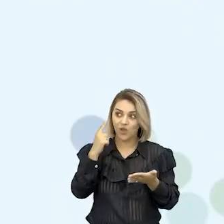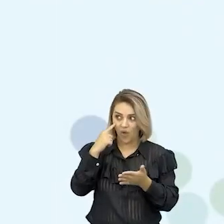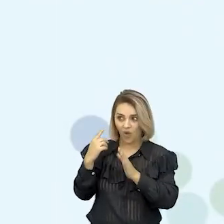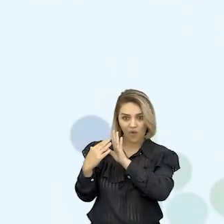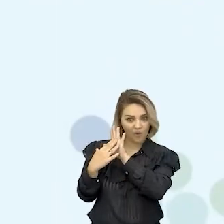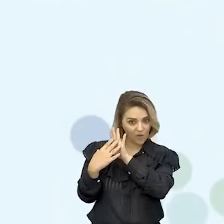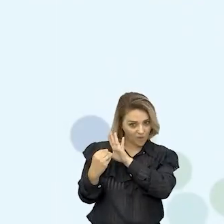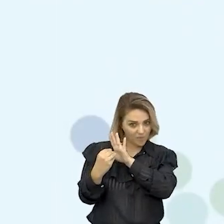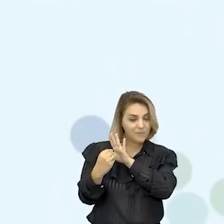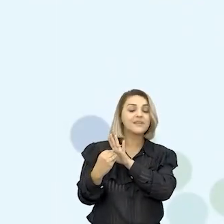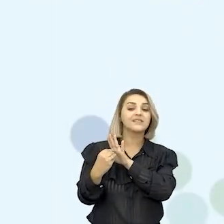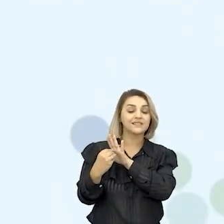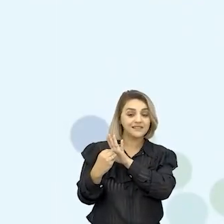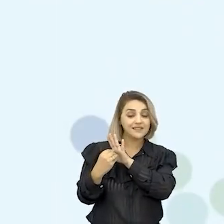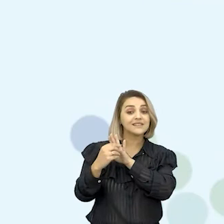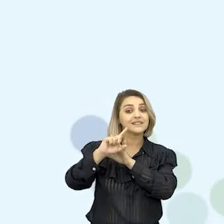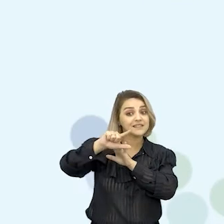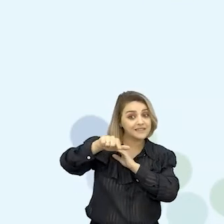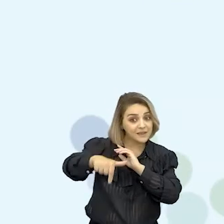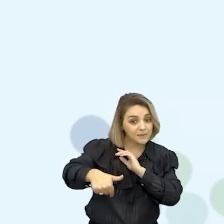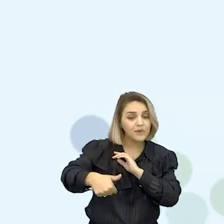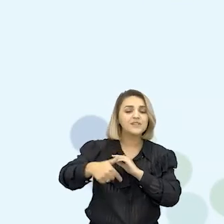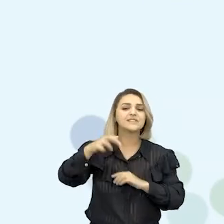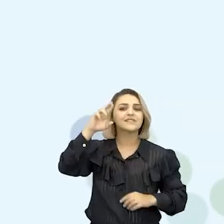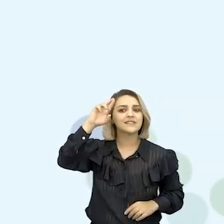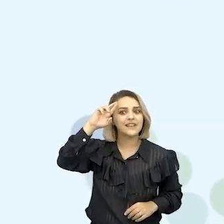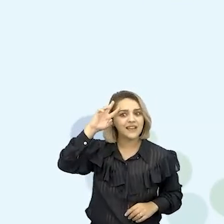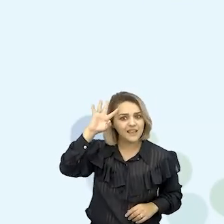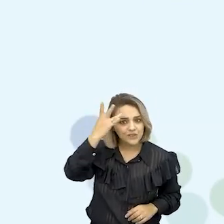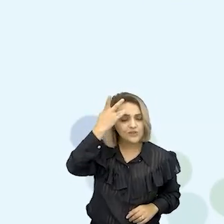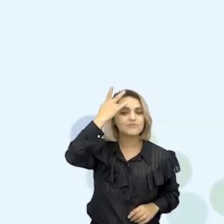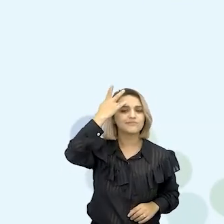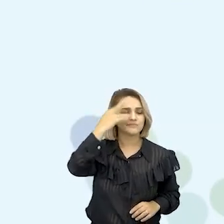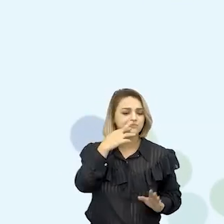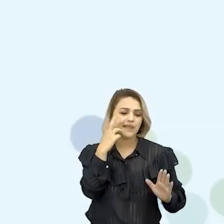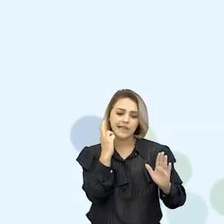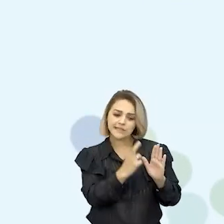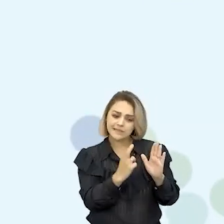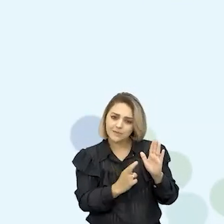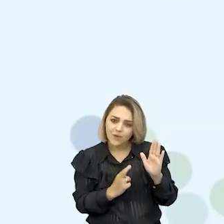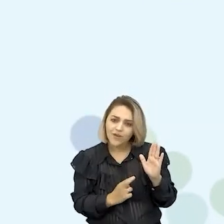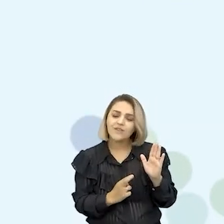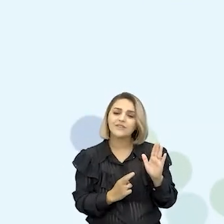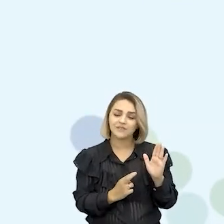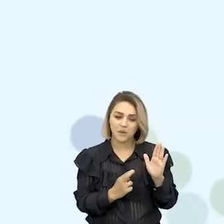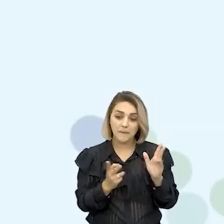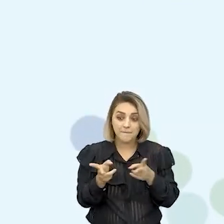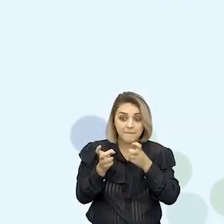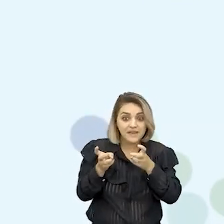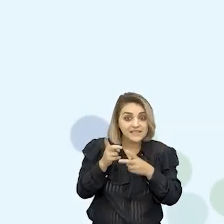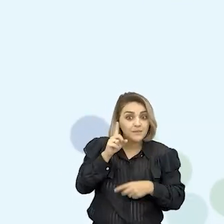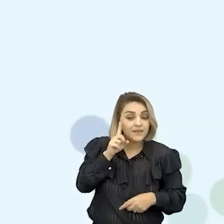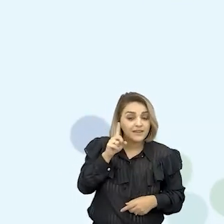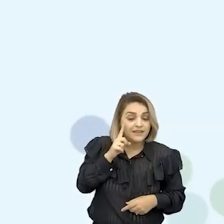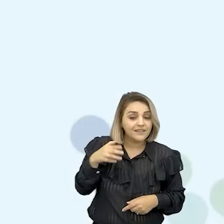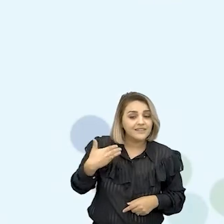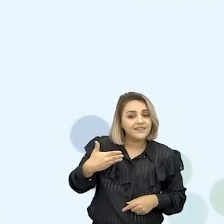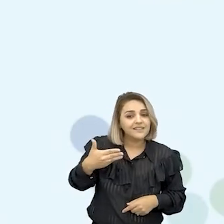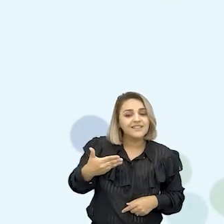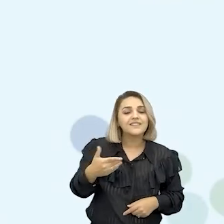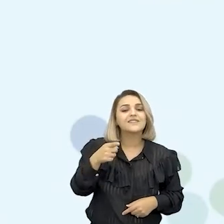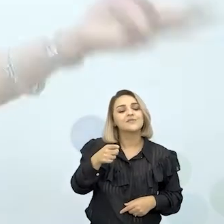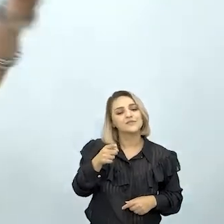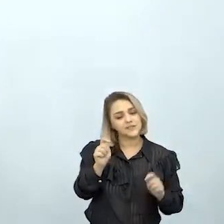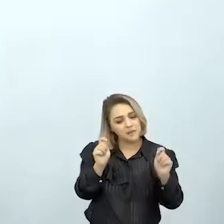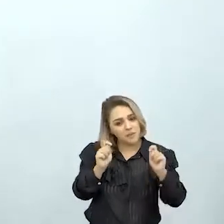aí. Resolvam, né, com bastante tranquilidade, observe no seu cotidiano aquilo onde você